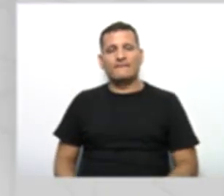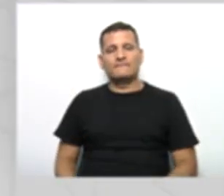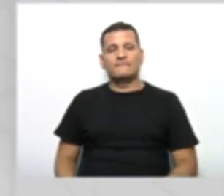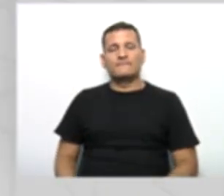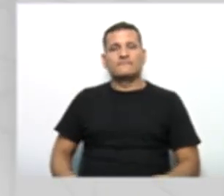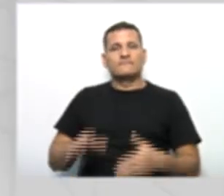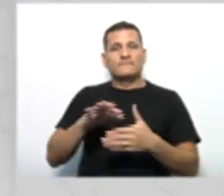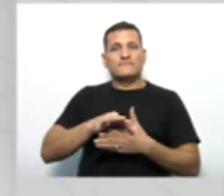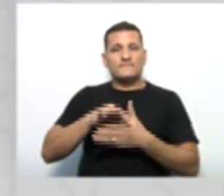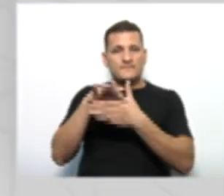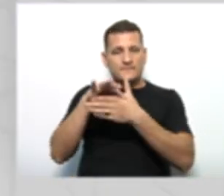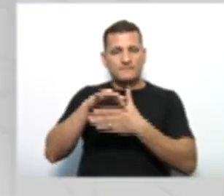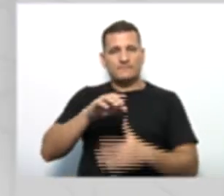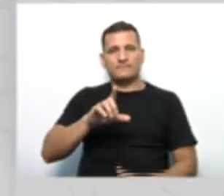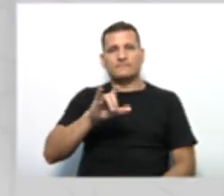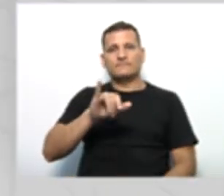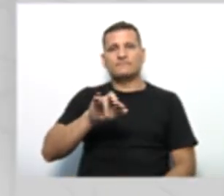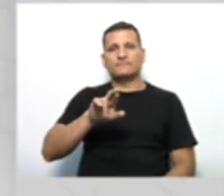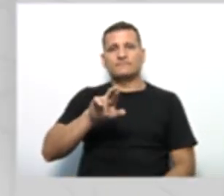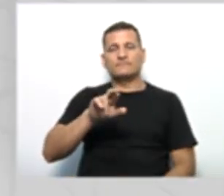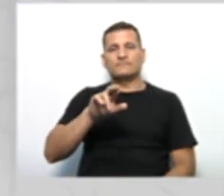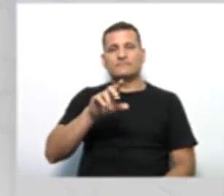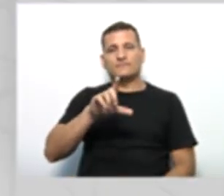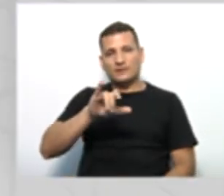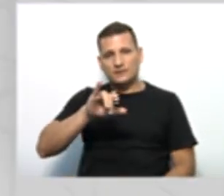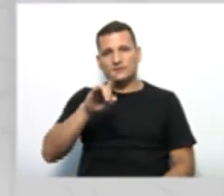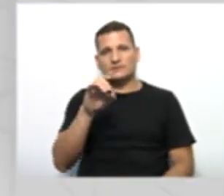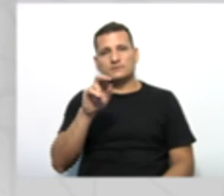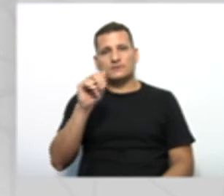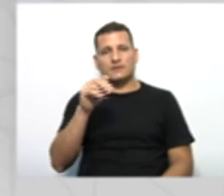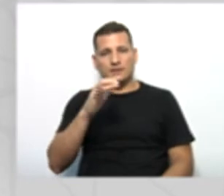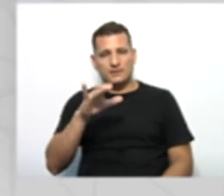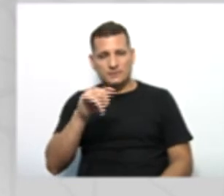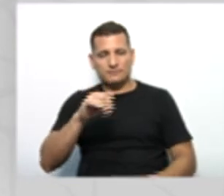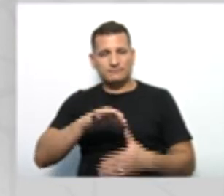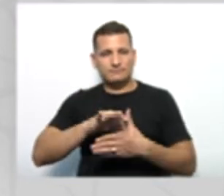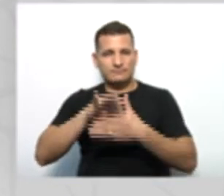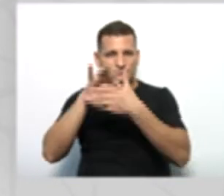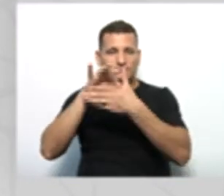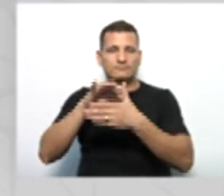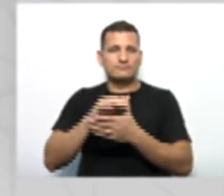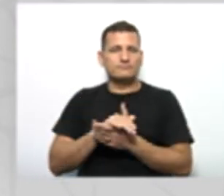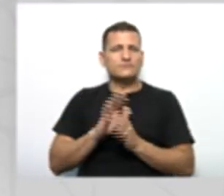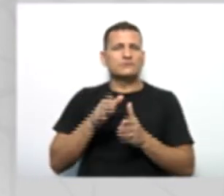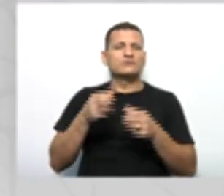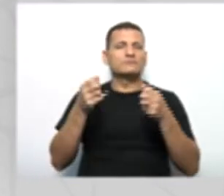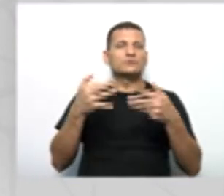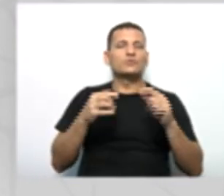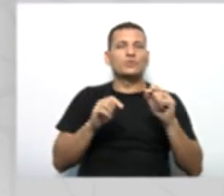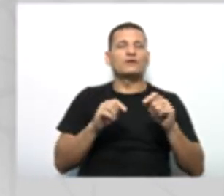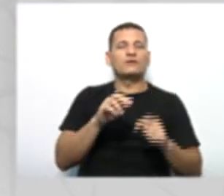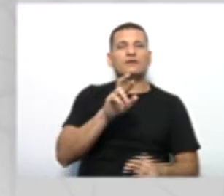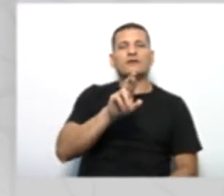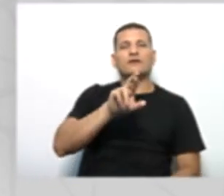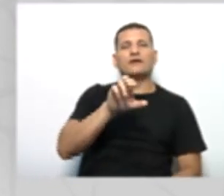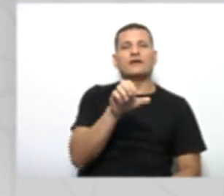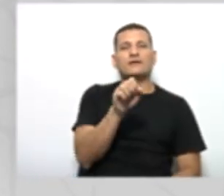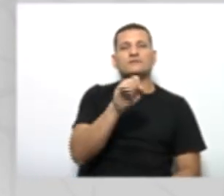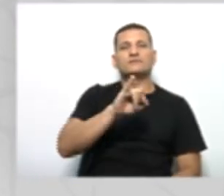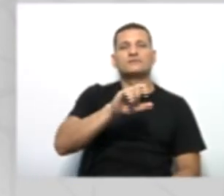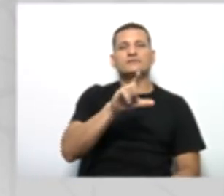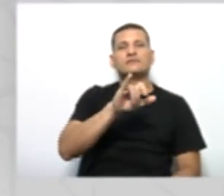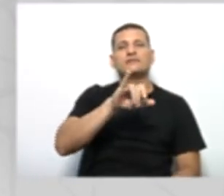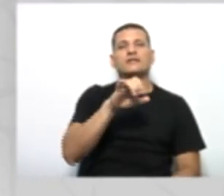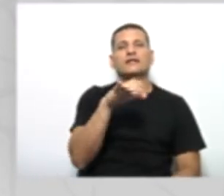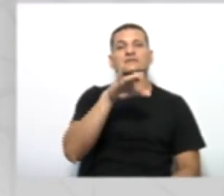Continuando a nossa revisão, nós vimos também sobre a liderança e falamos sobre resiliência. O que é resiliência,